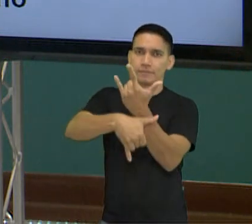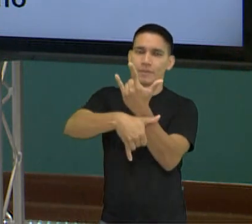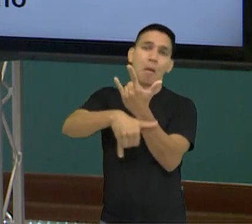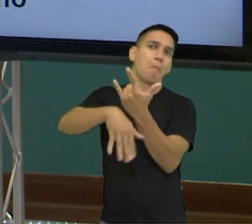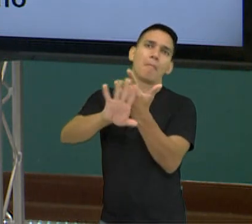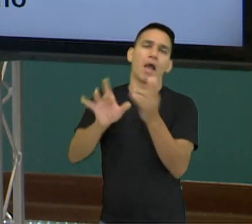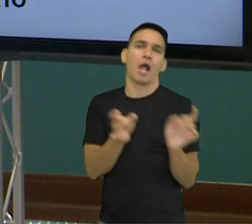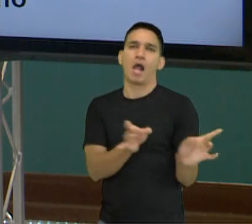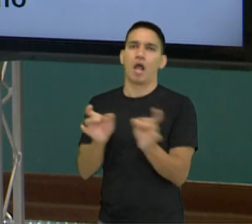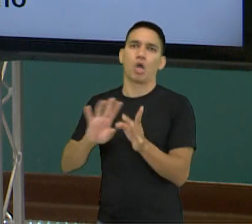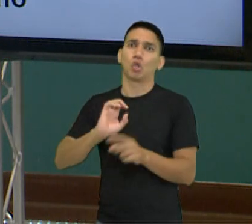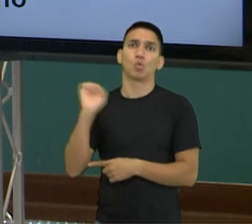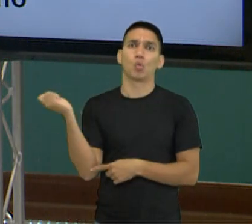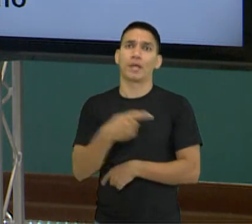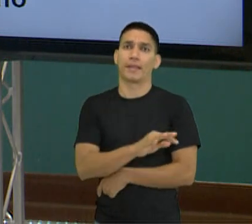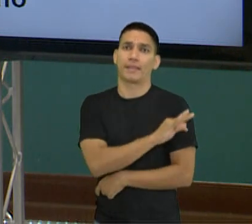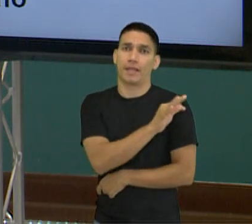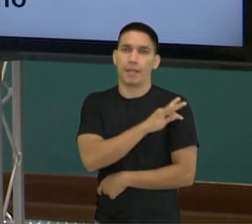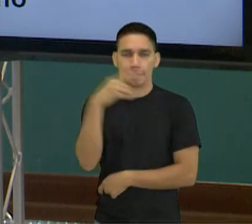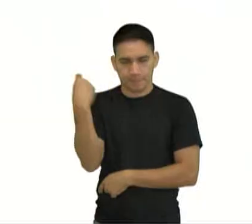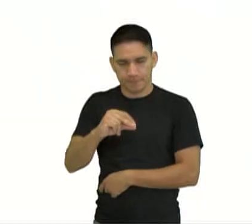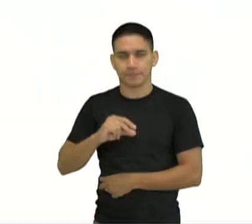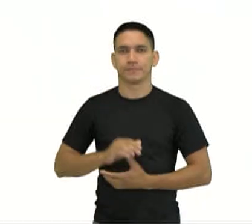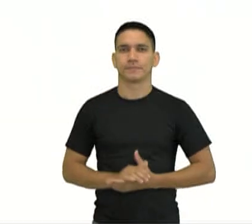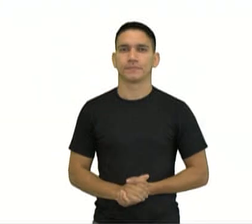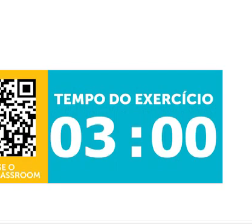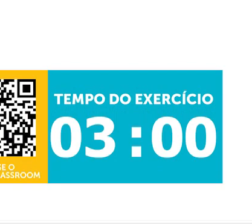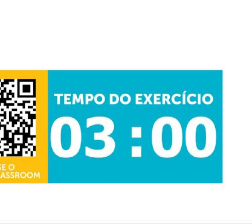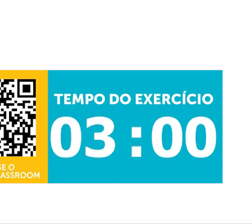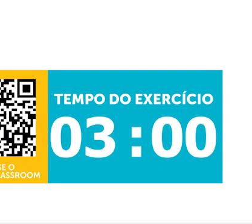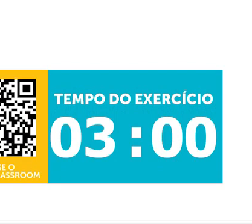do que técnico. Mãos à obra!